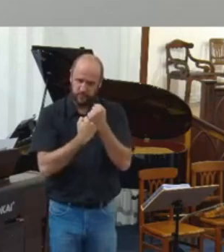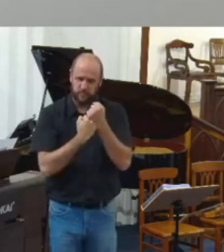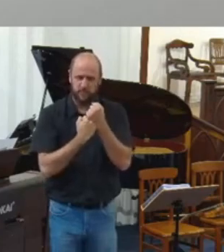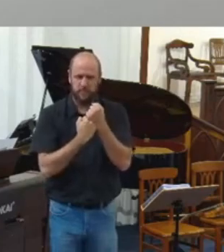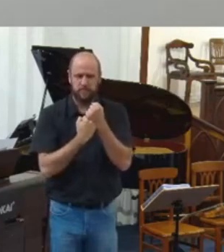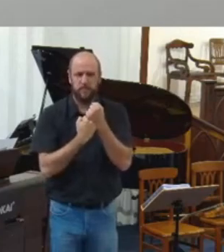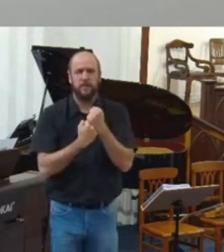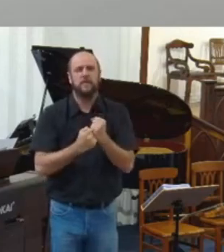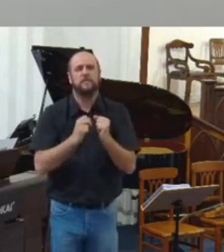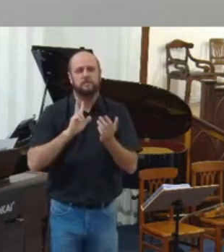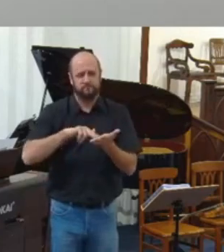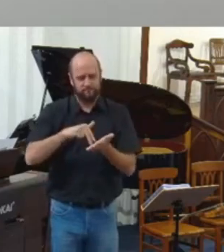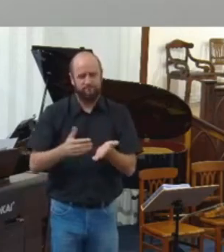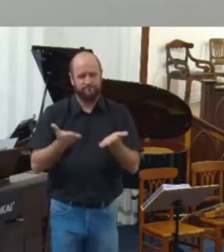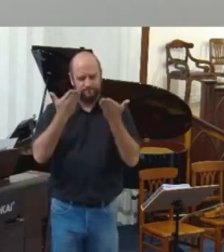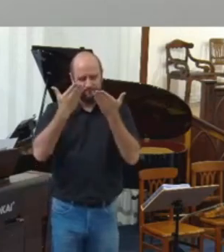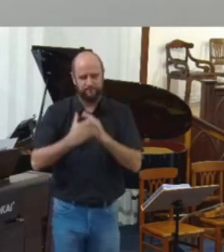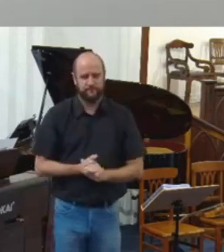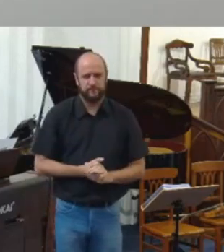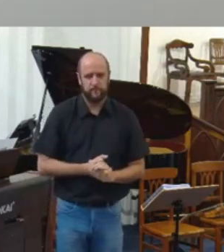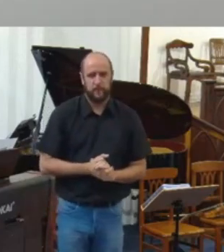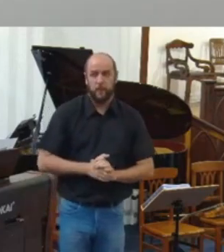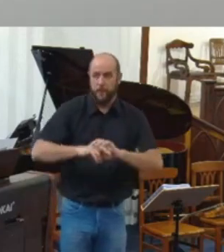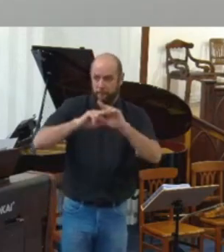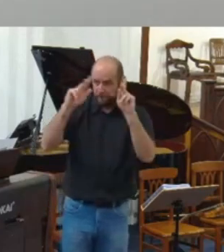além de um cumprimento, que a paz esteja com você.